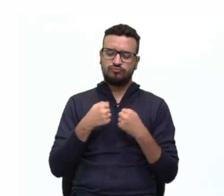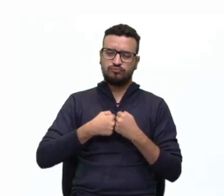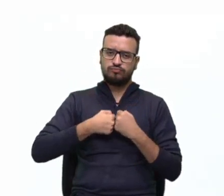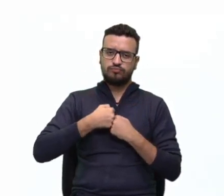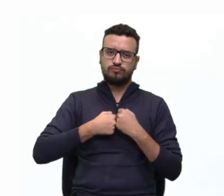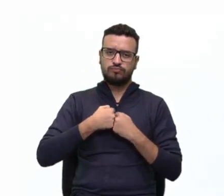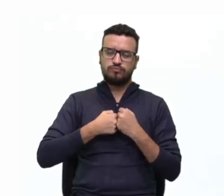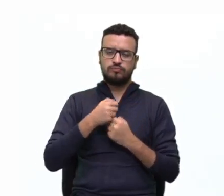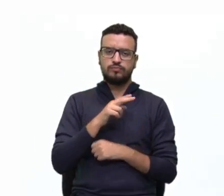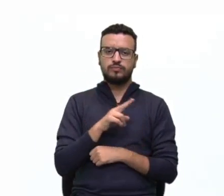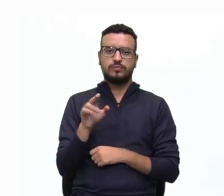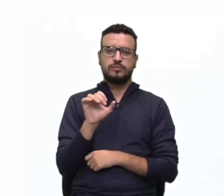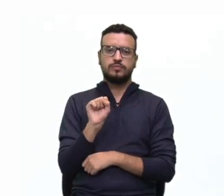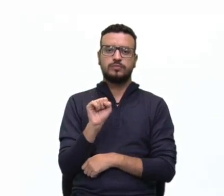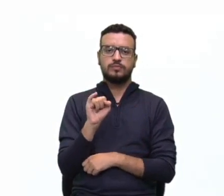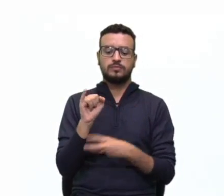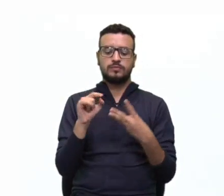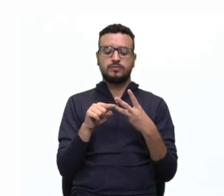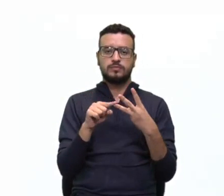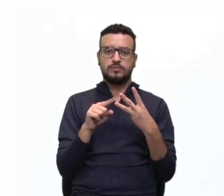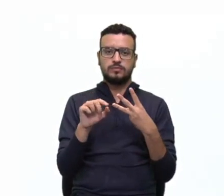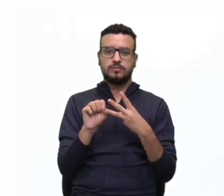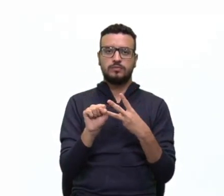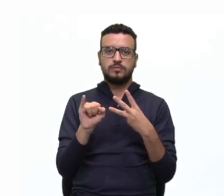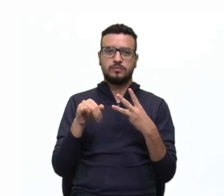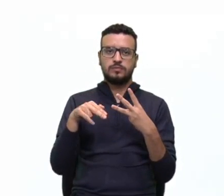articulações sinoviais, tá bom, pessoal?